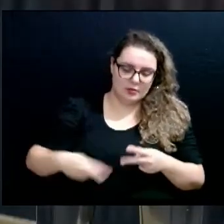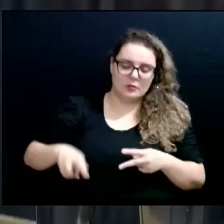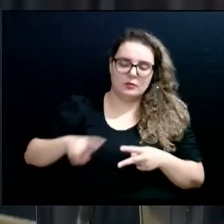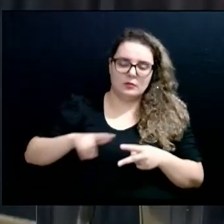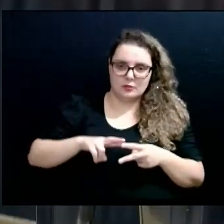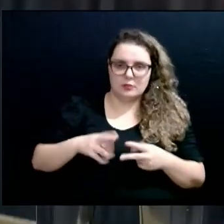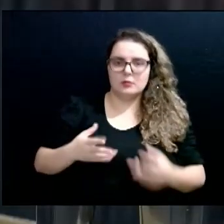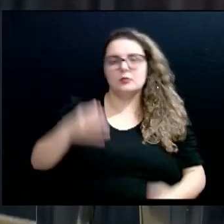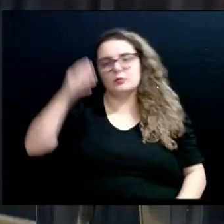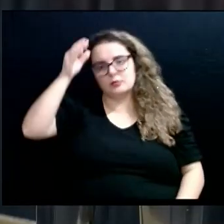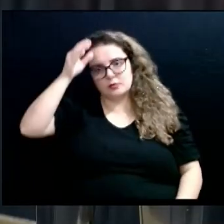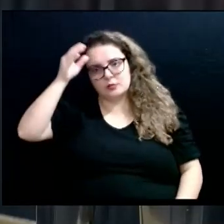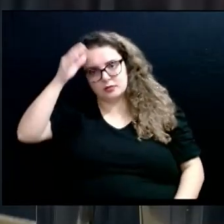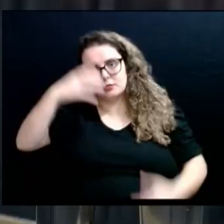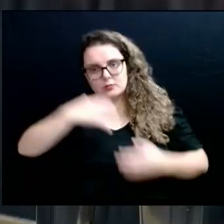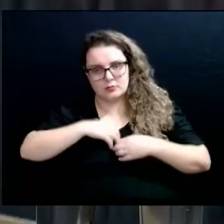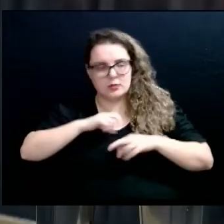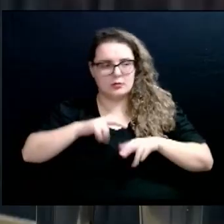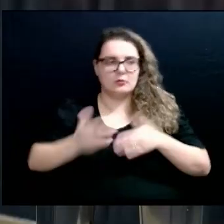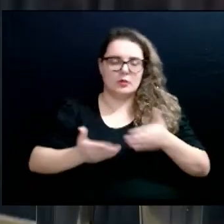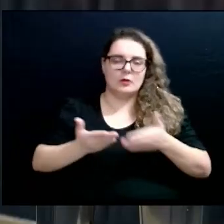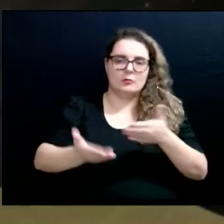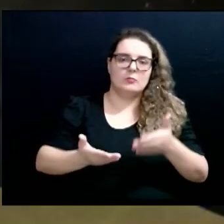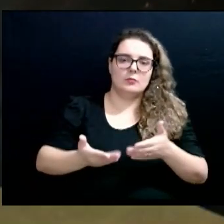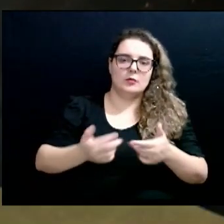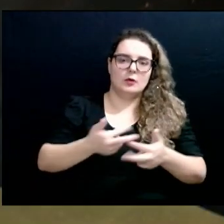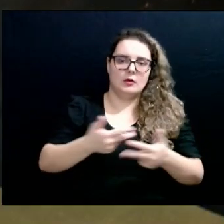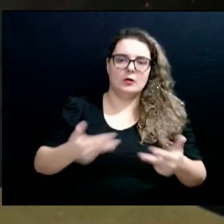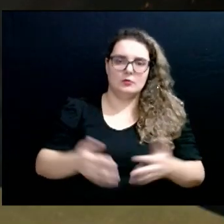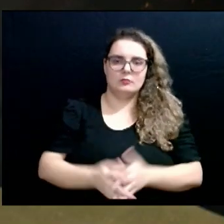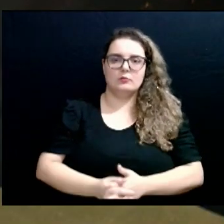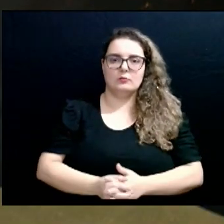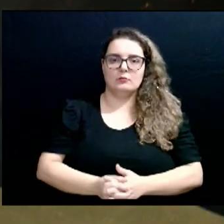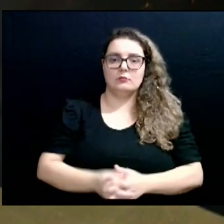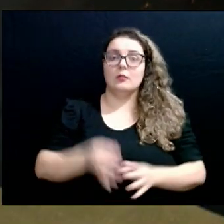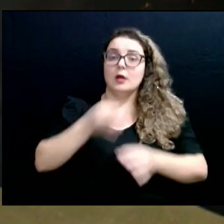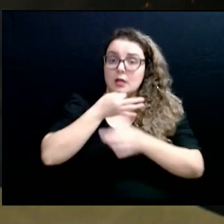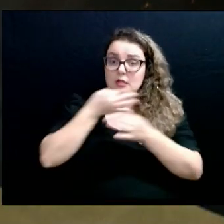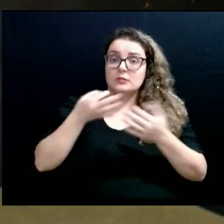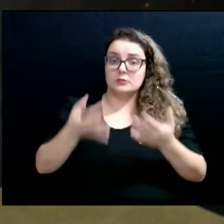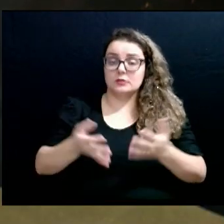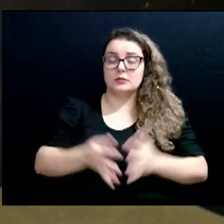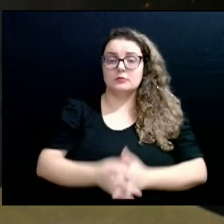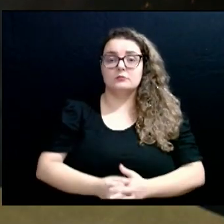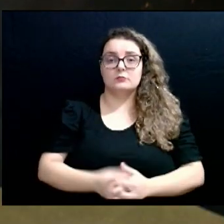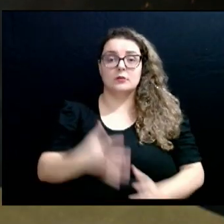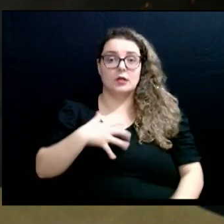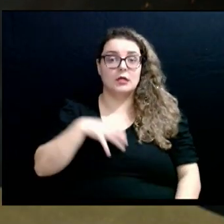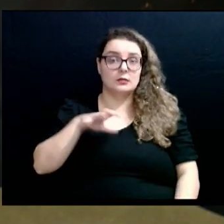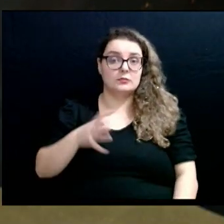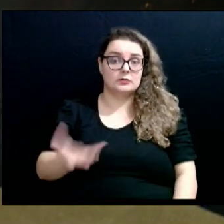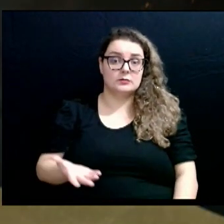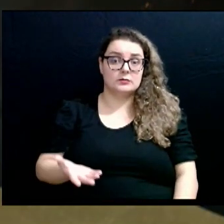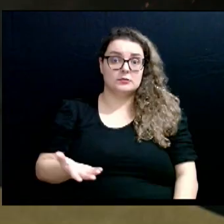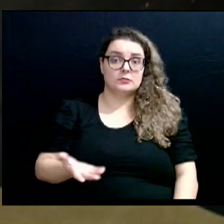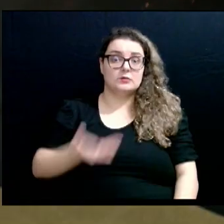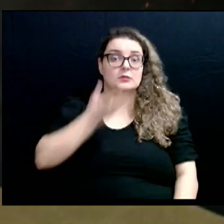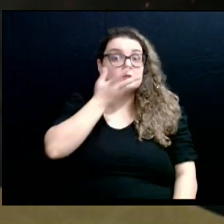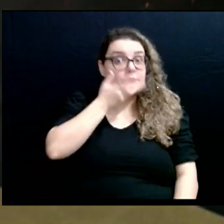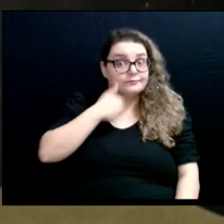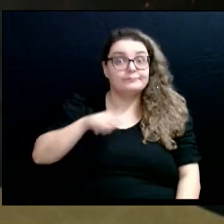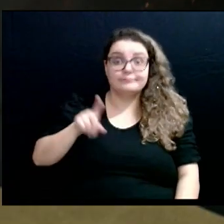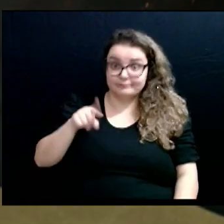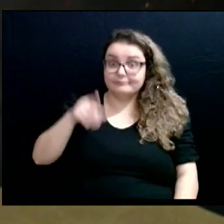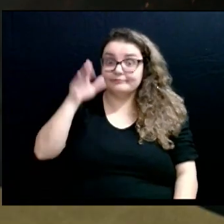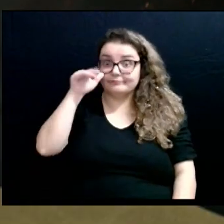cognitivos e emocionais para lidar com as situações. Excelente, né, é isso mesmo. E as crianças são curiosas, né, e